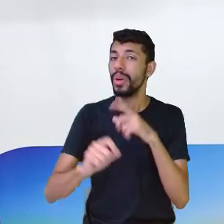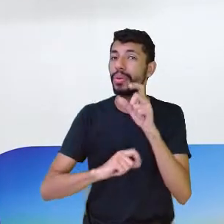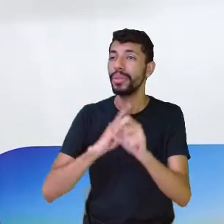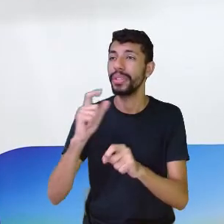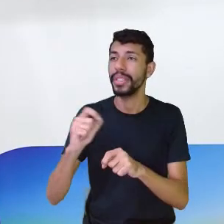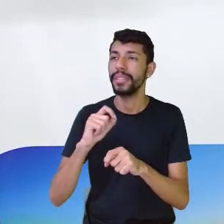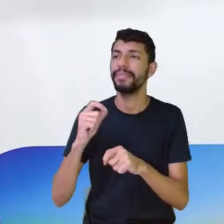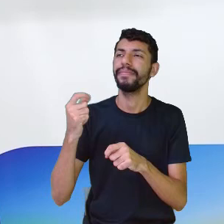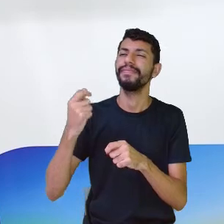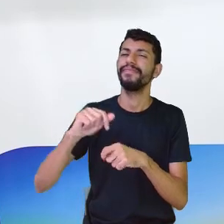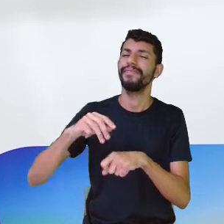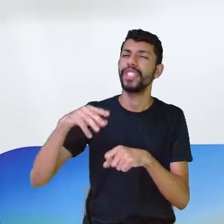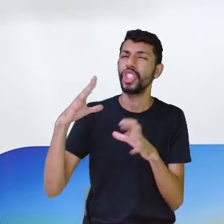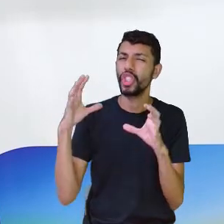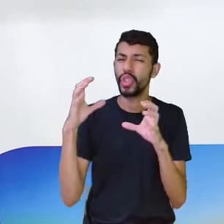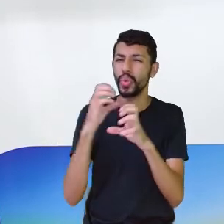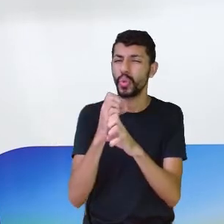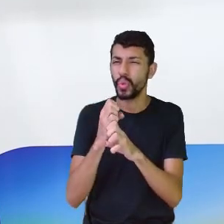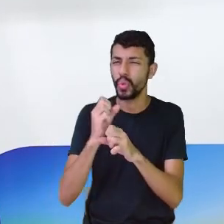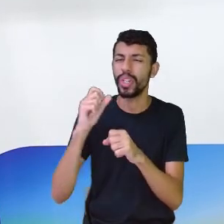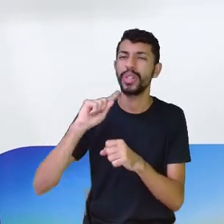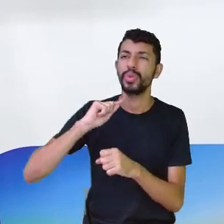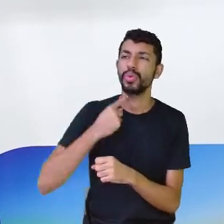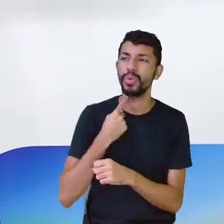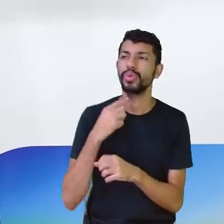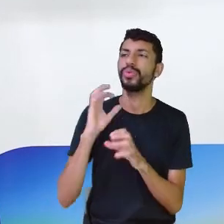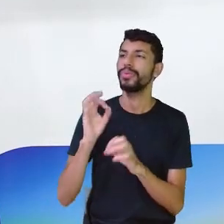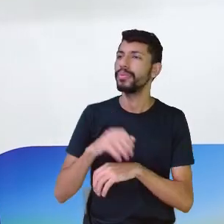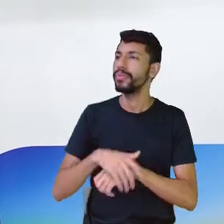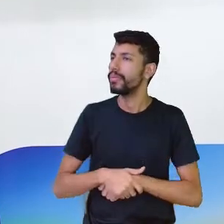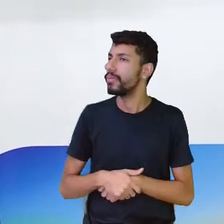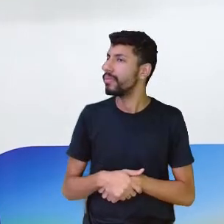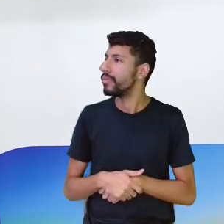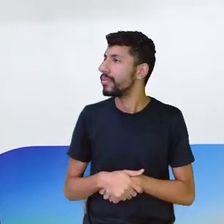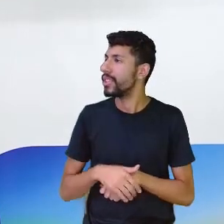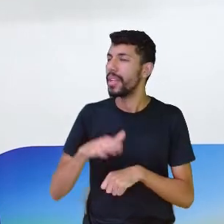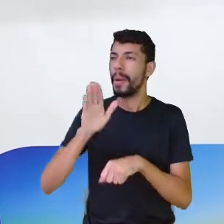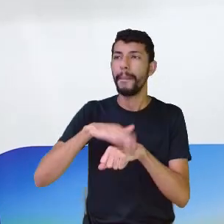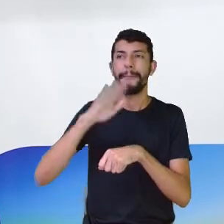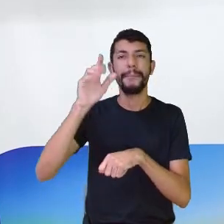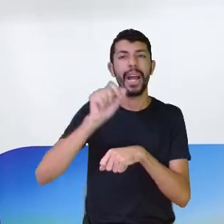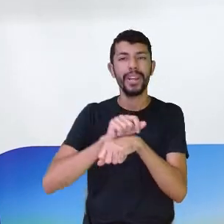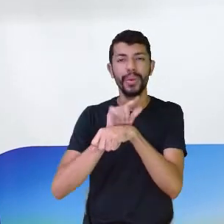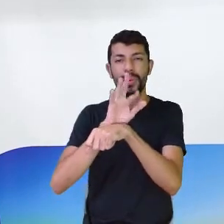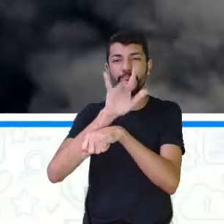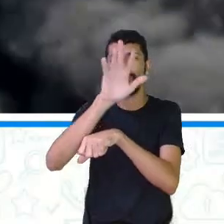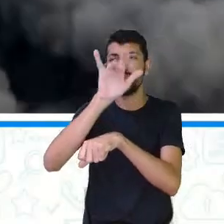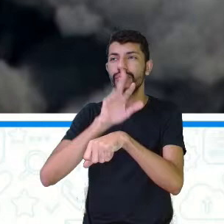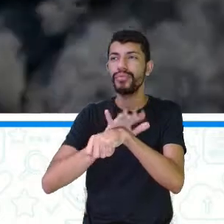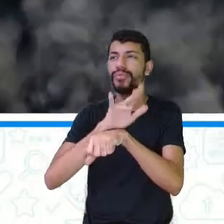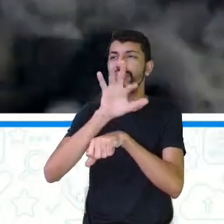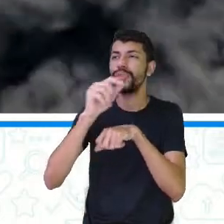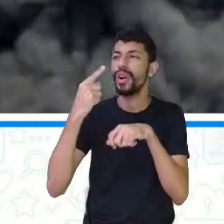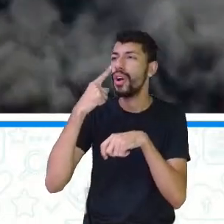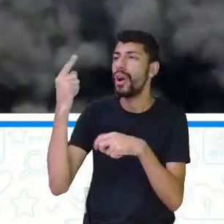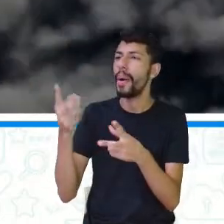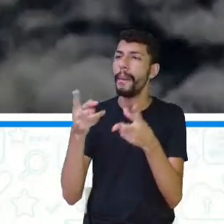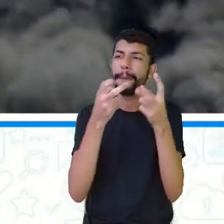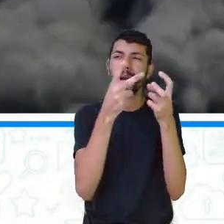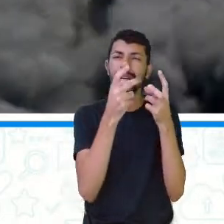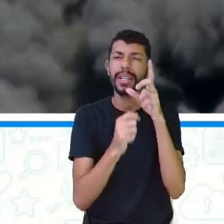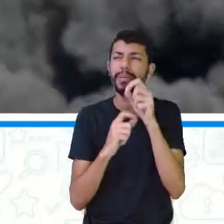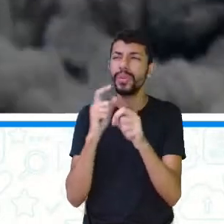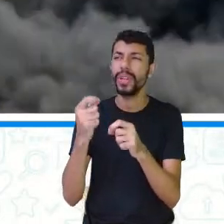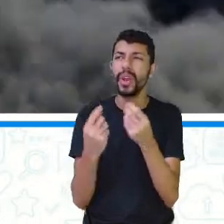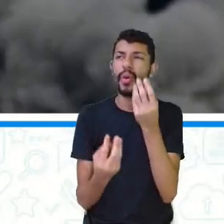vendo uma imagem aí de uma água bem suja. Mais fumaça. Fumaça que eu estou vendo ali, às vezes